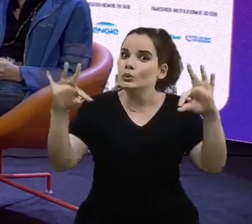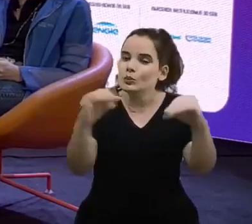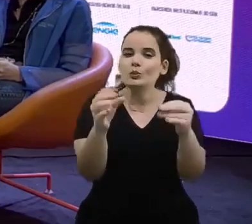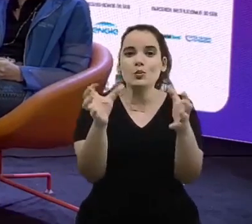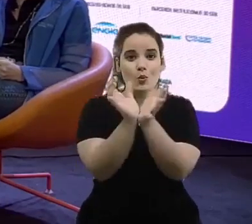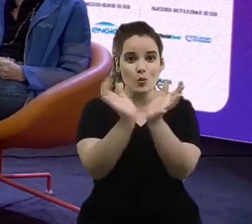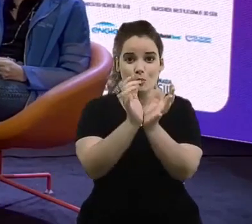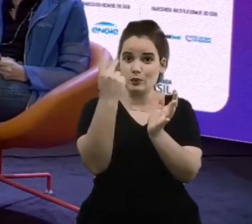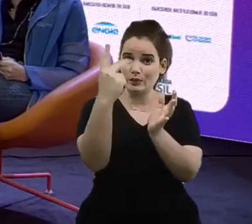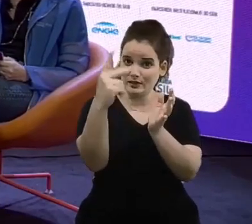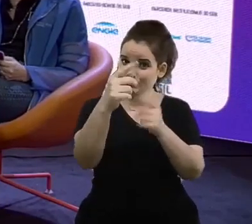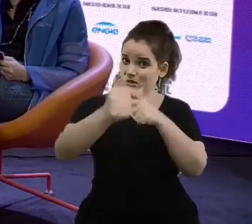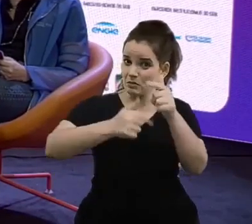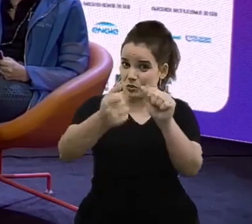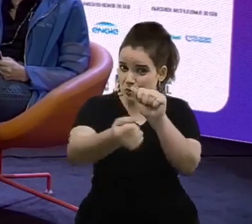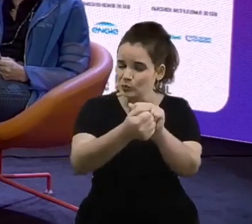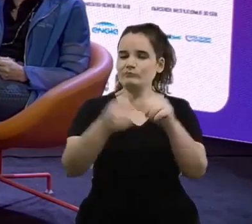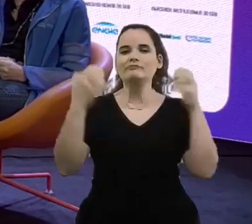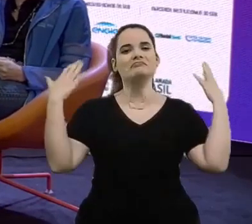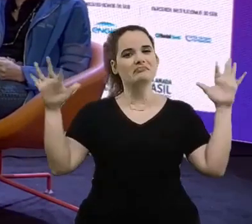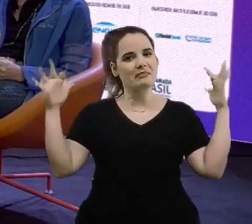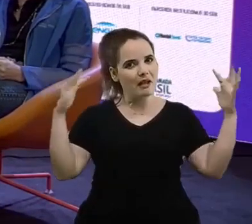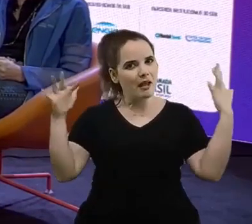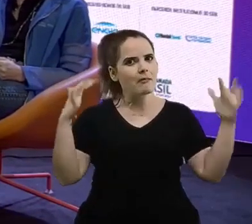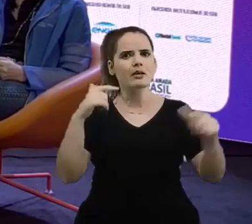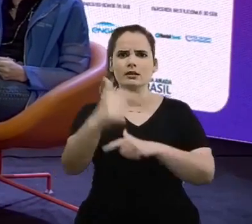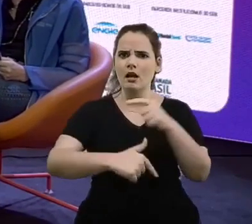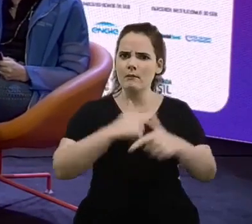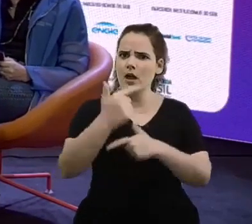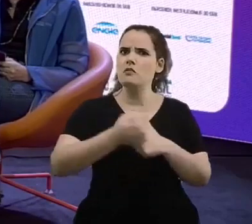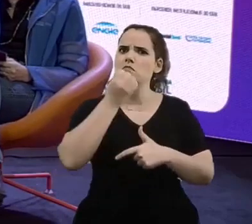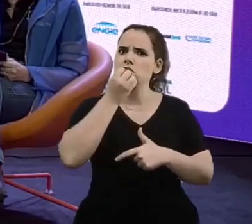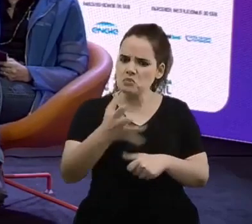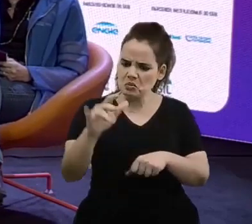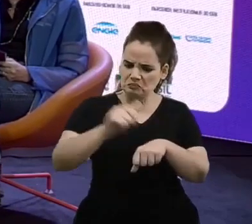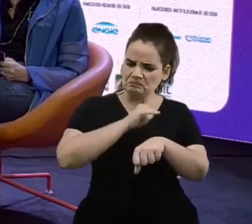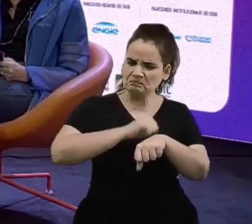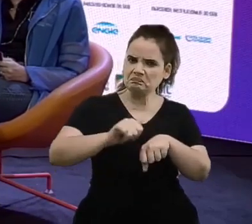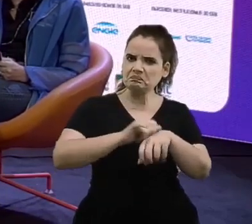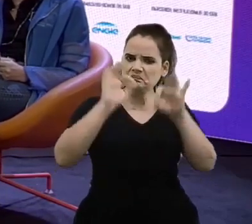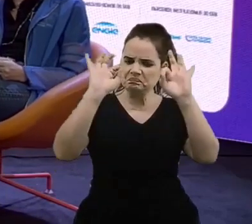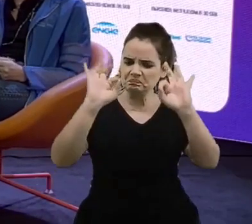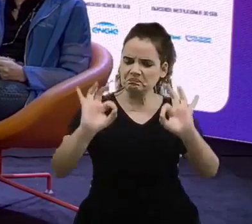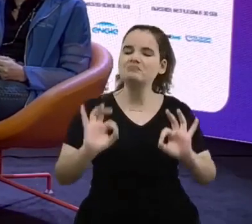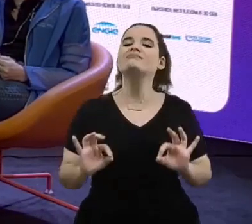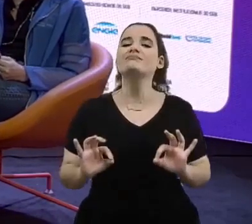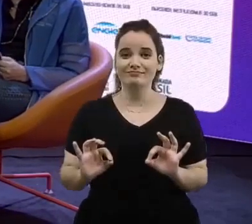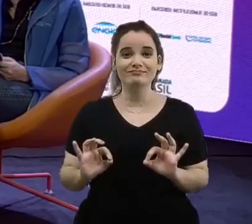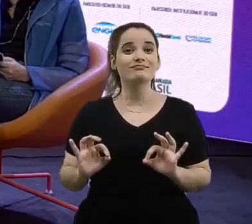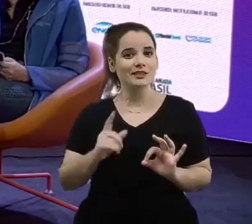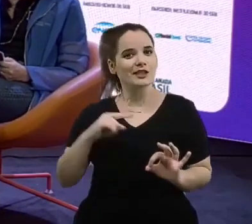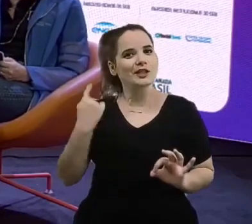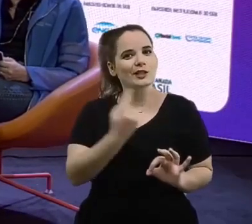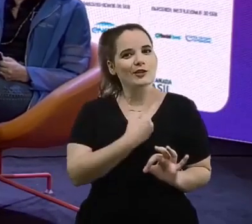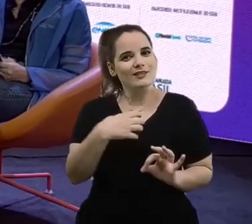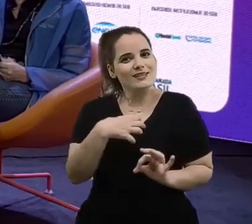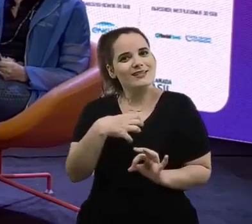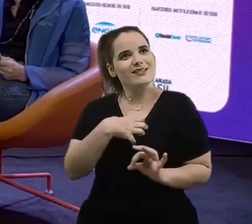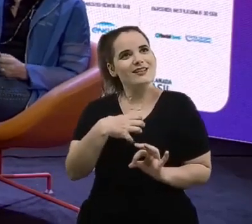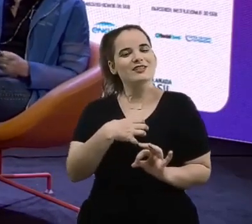por esse trabalho maravilhoso, estratégico e estruturante. Obrigada. A gente tem muita gratidão por esse